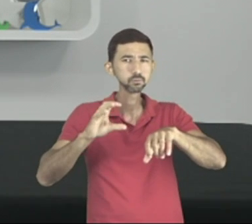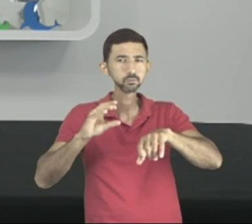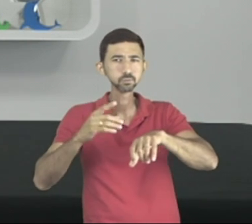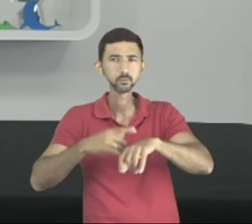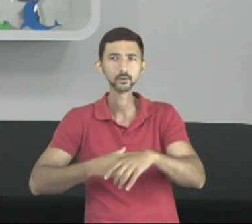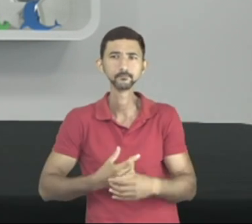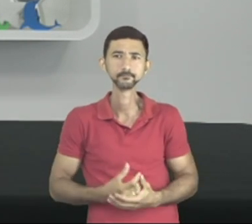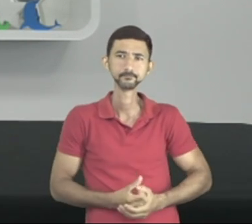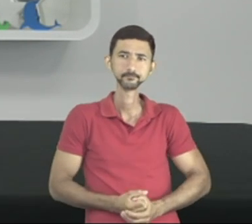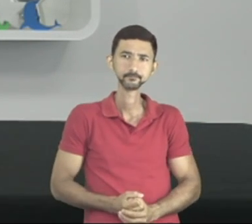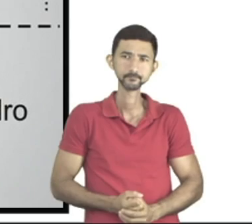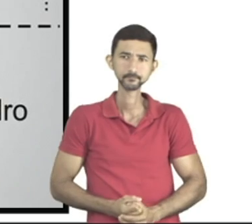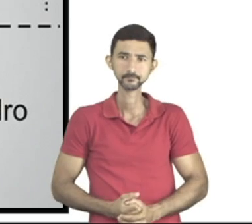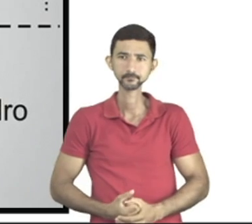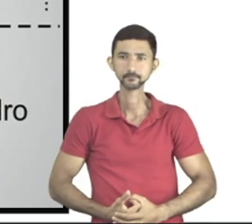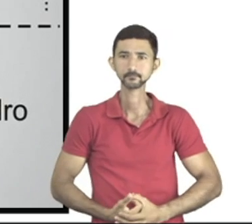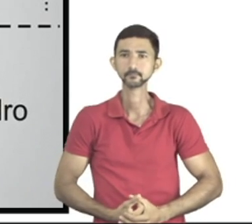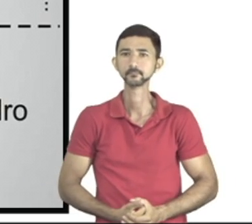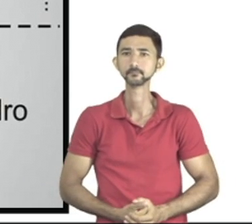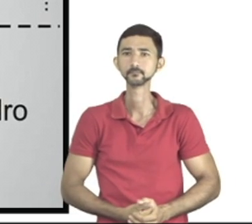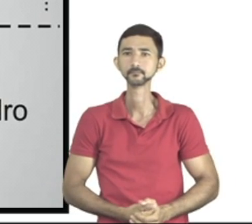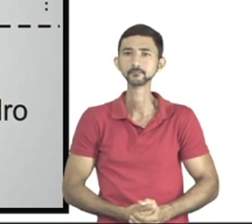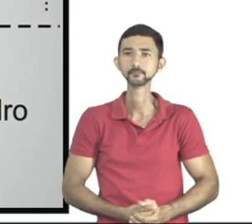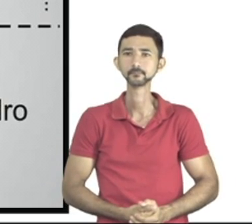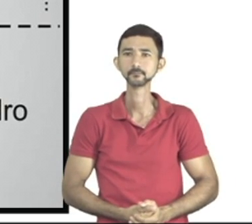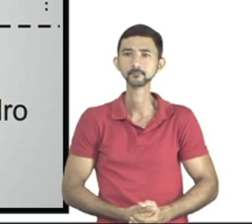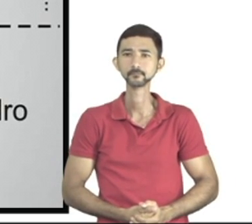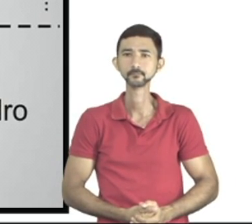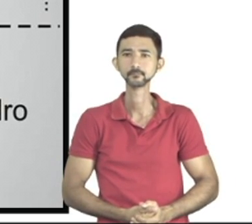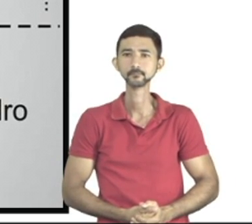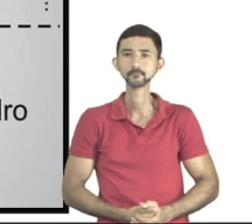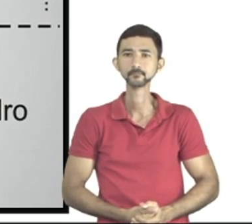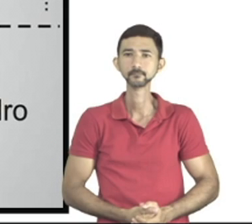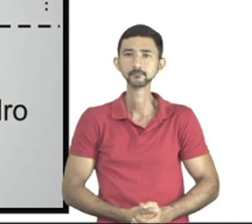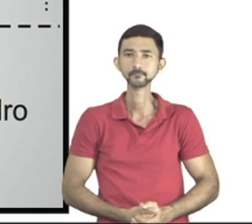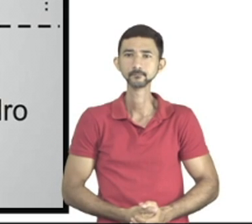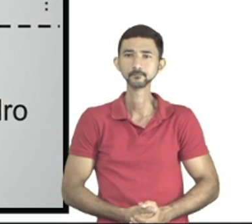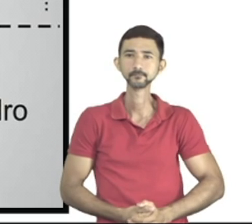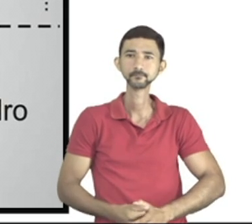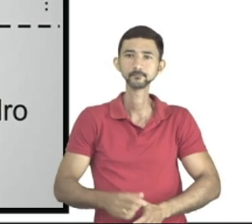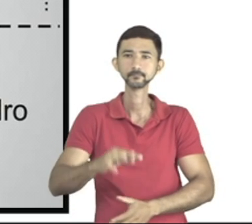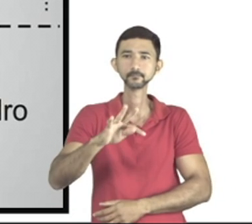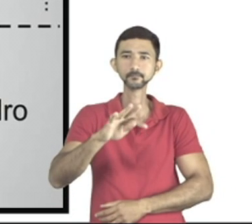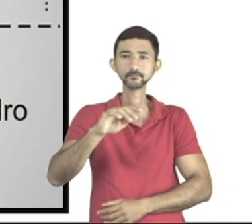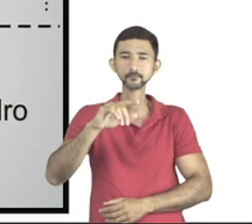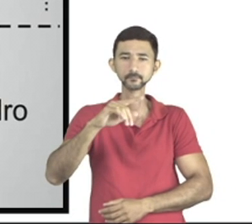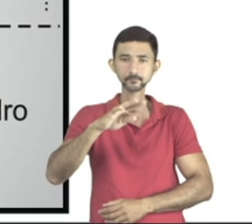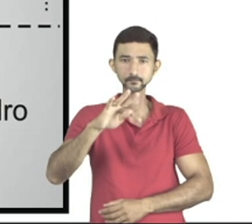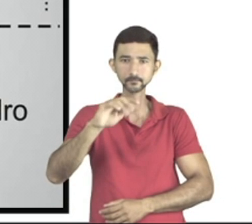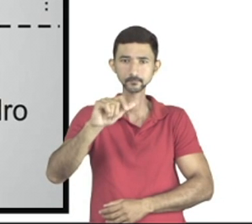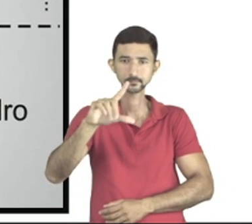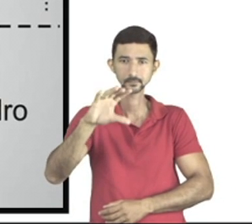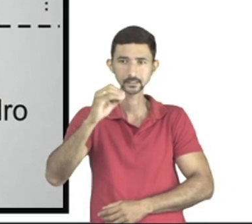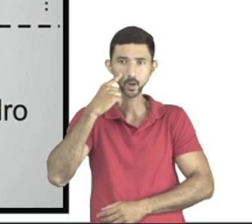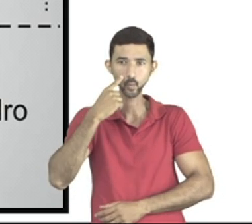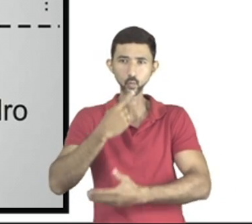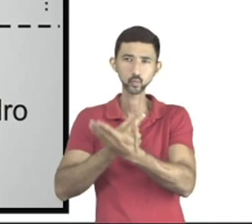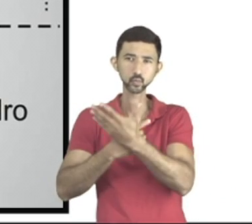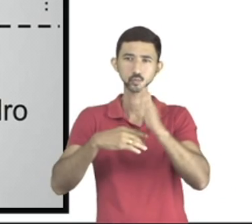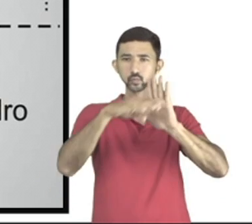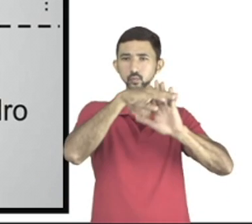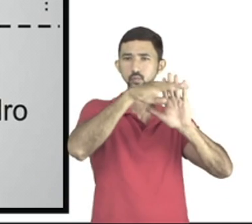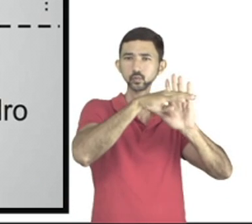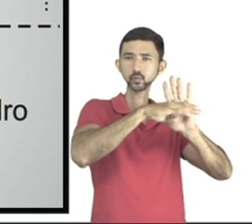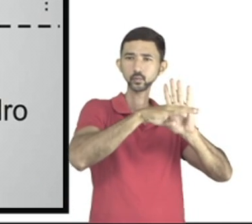na escala de Mohs. Olha aí para mim, por favor, o slide. O talco, gesso, calcita,